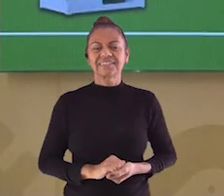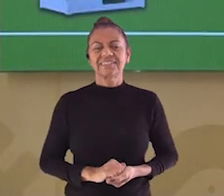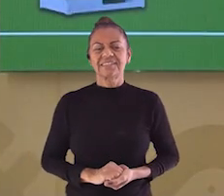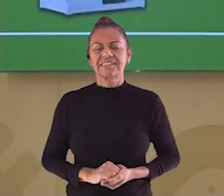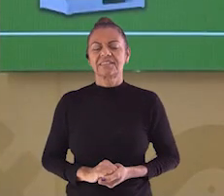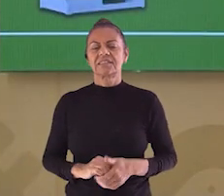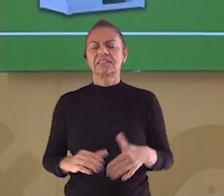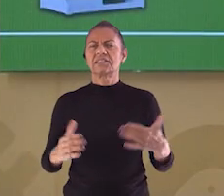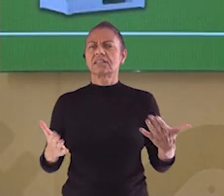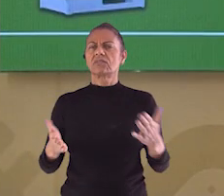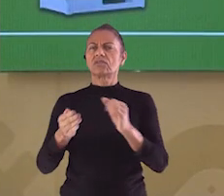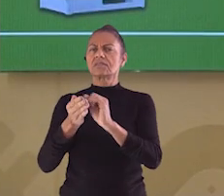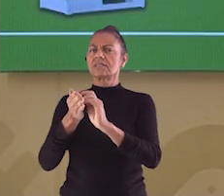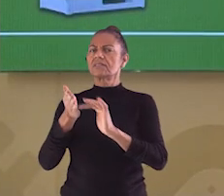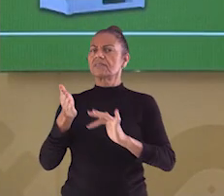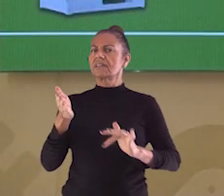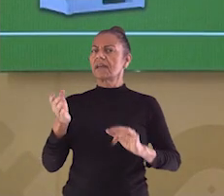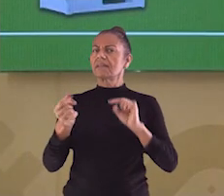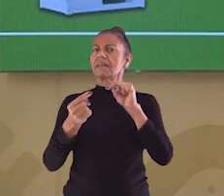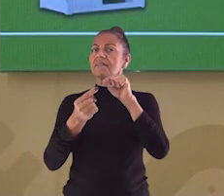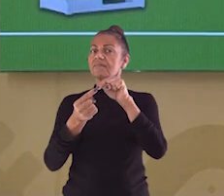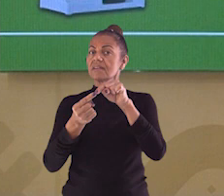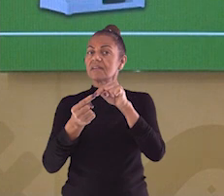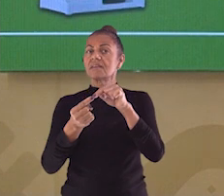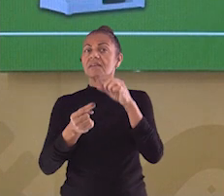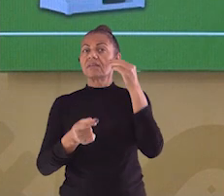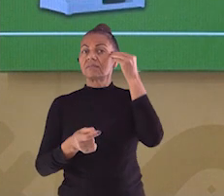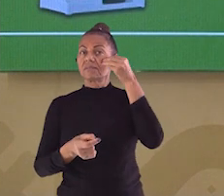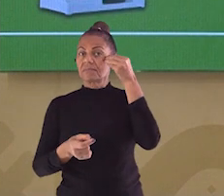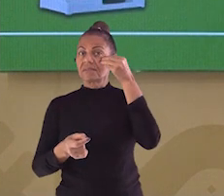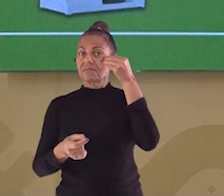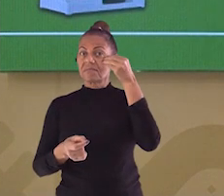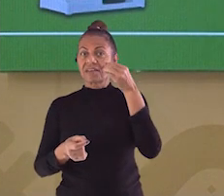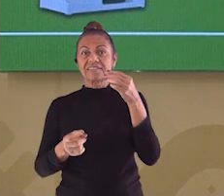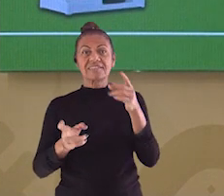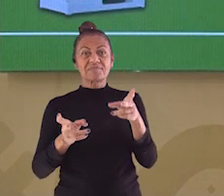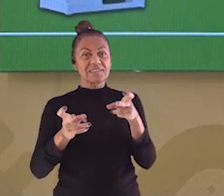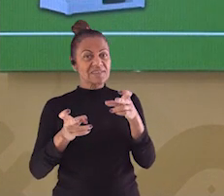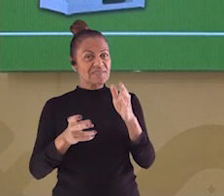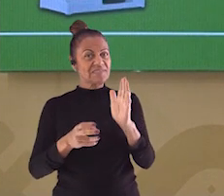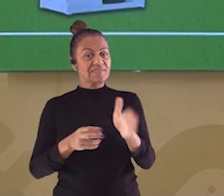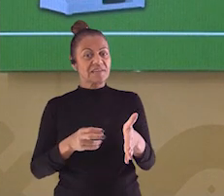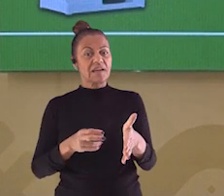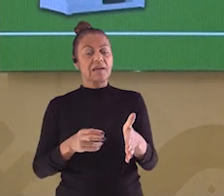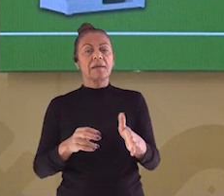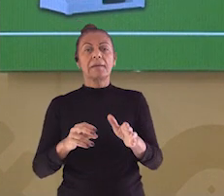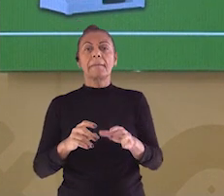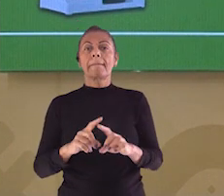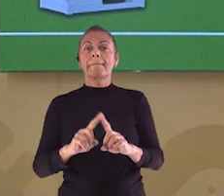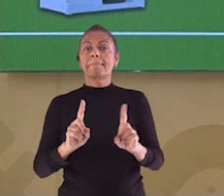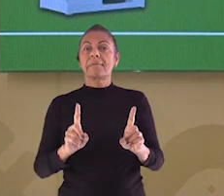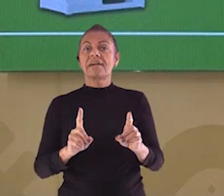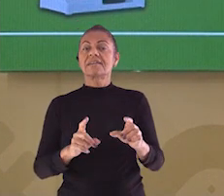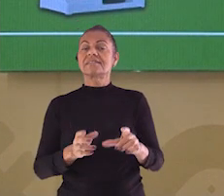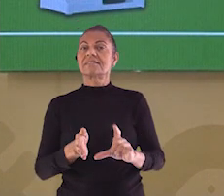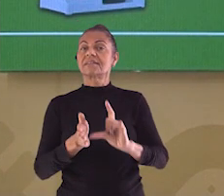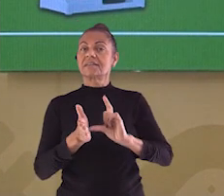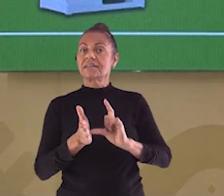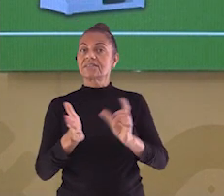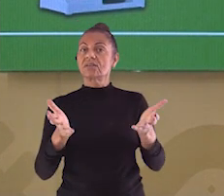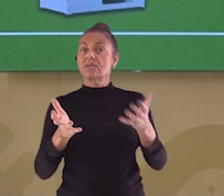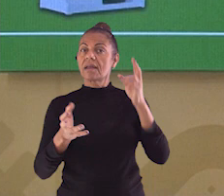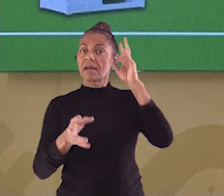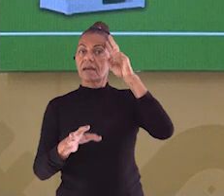atividade tem a ver com o experimento que acabamos de fazer. Depois eu vou falar para vocês, mas antes eu quero relembrar o